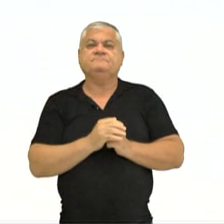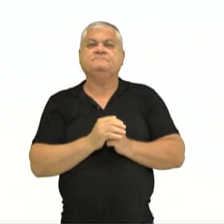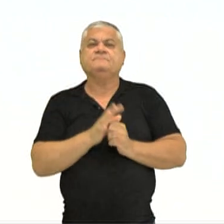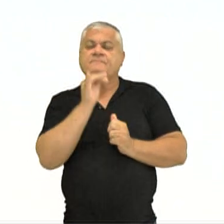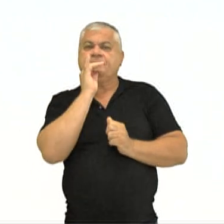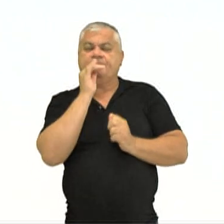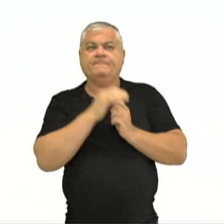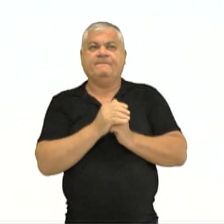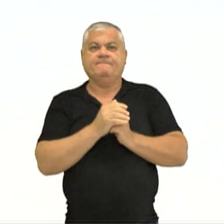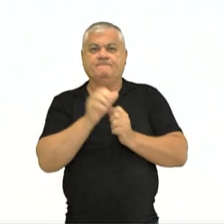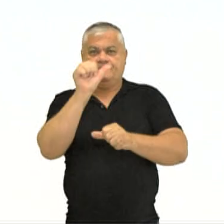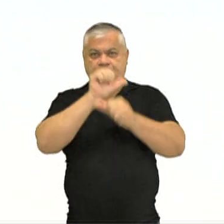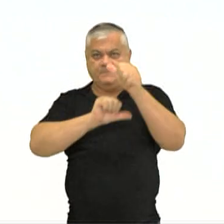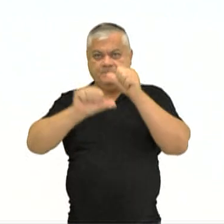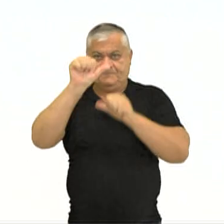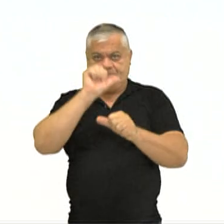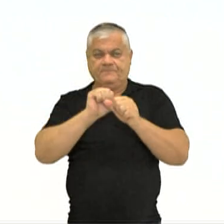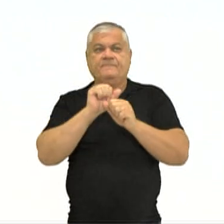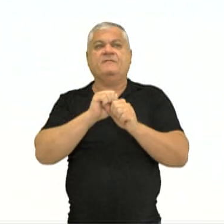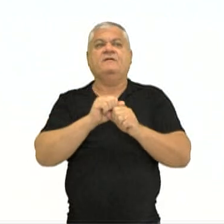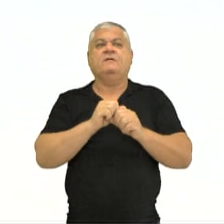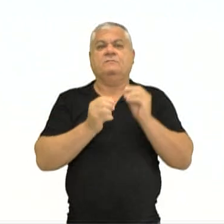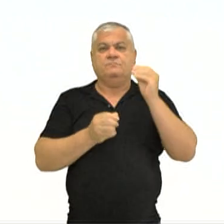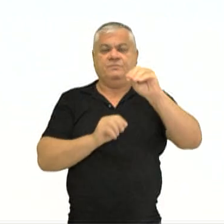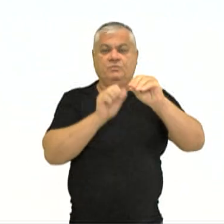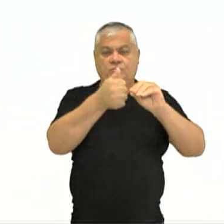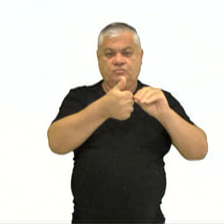Então vamos substituir no lugar da área da base